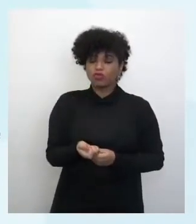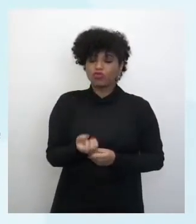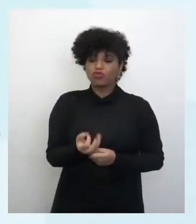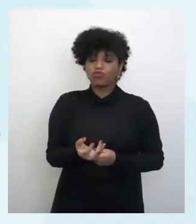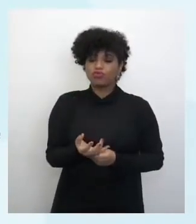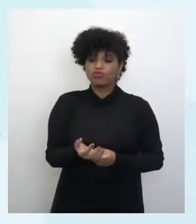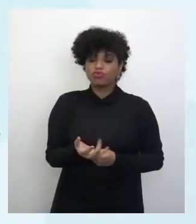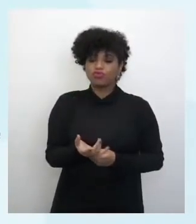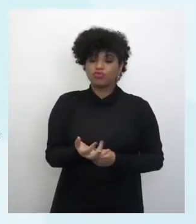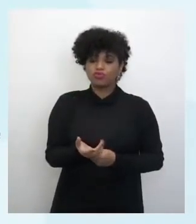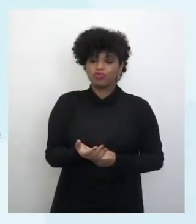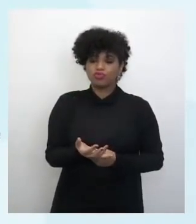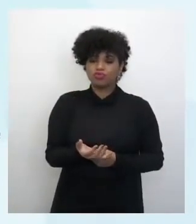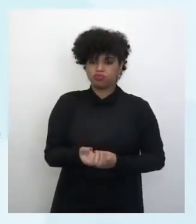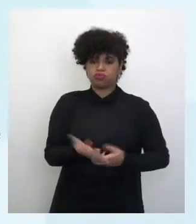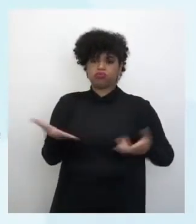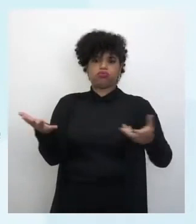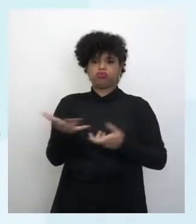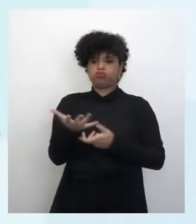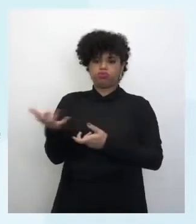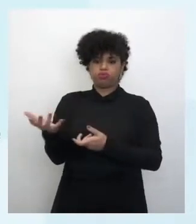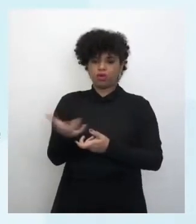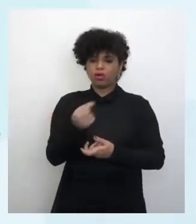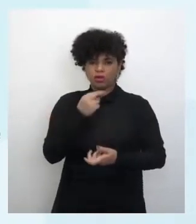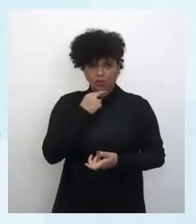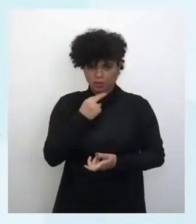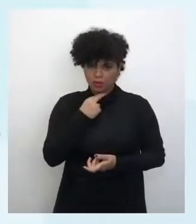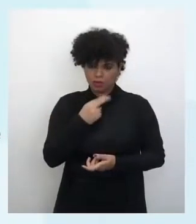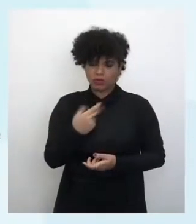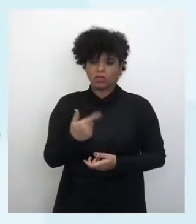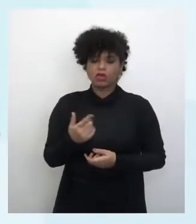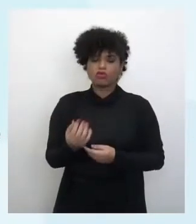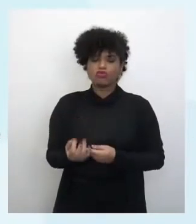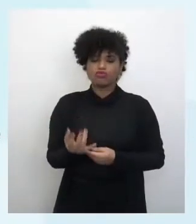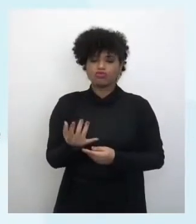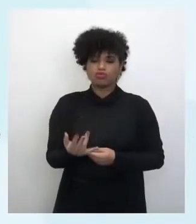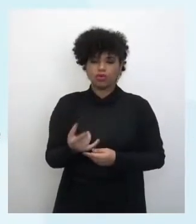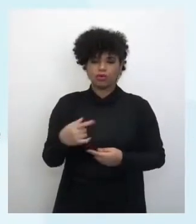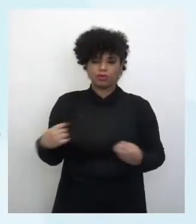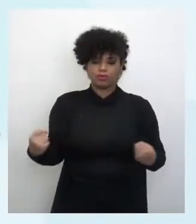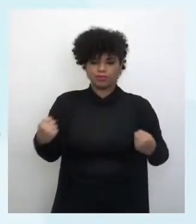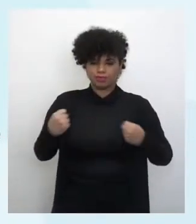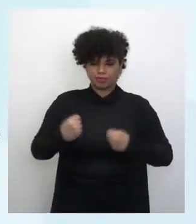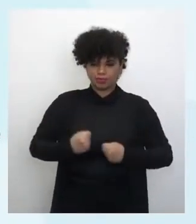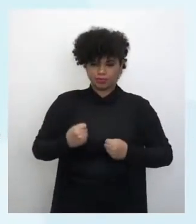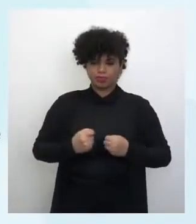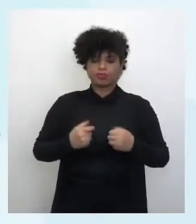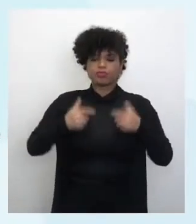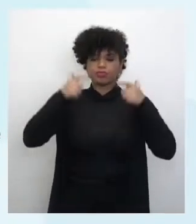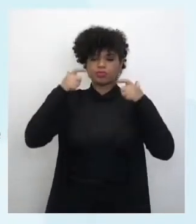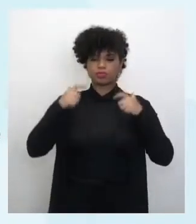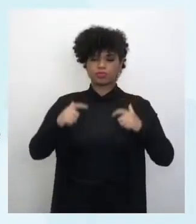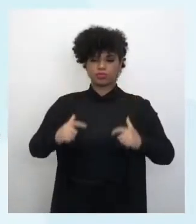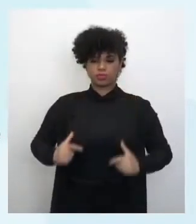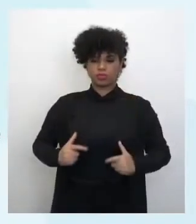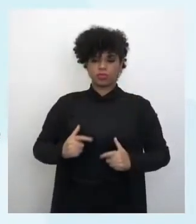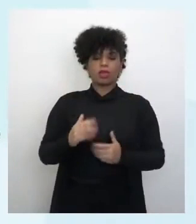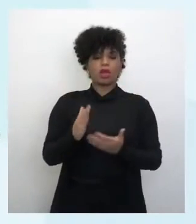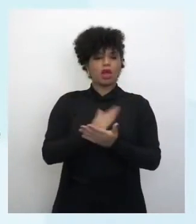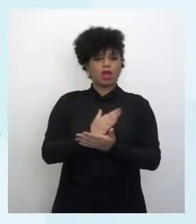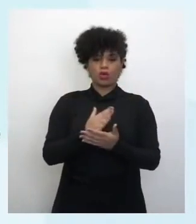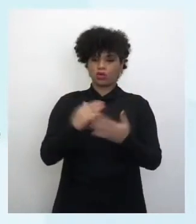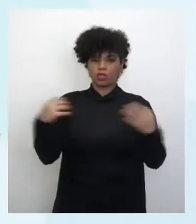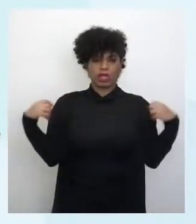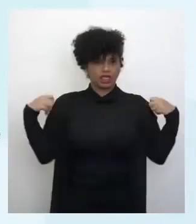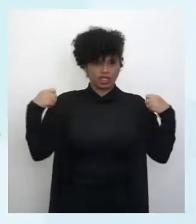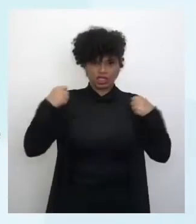no ambiente correto. Então, não fumar. Utilizar o avental ou jaleco. Tem laboratórios que você não entra,